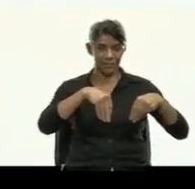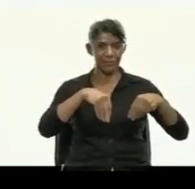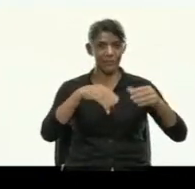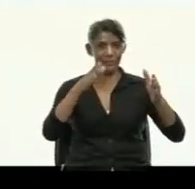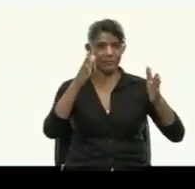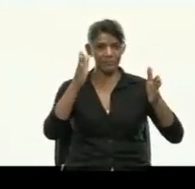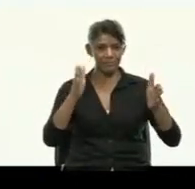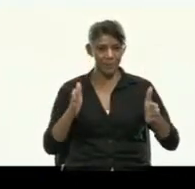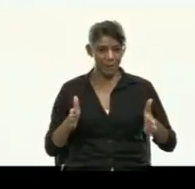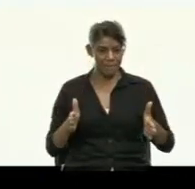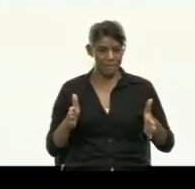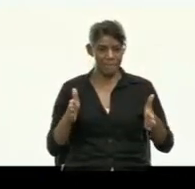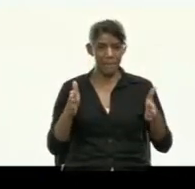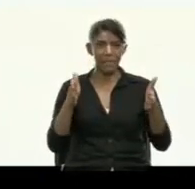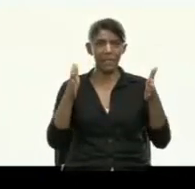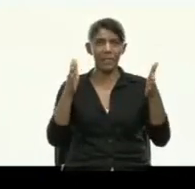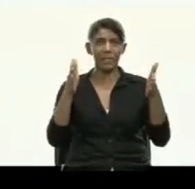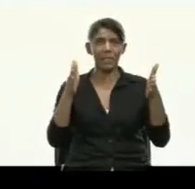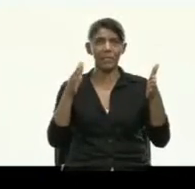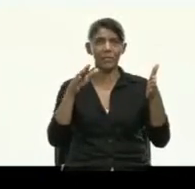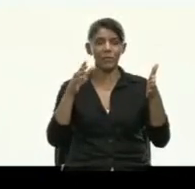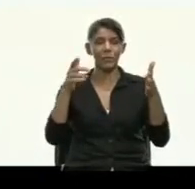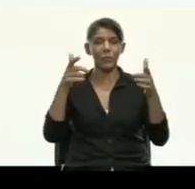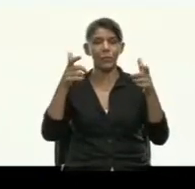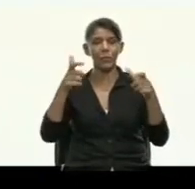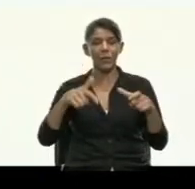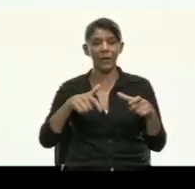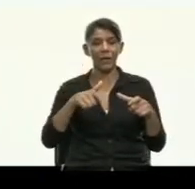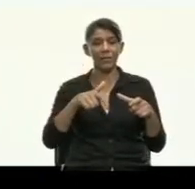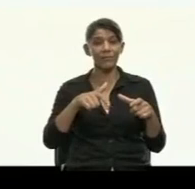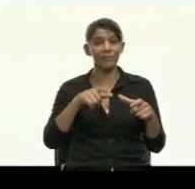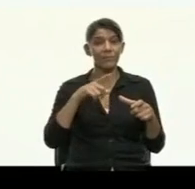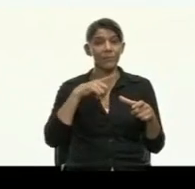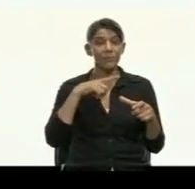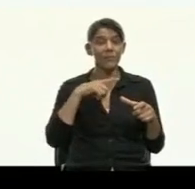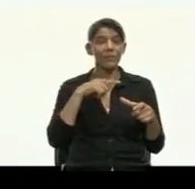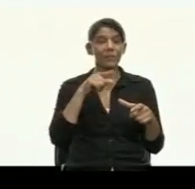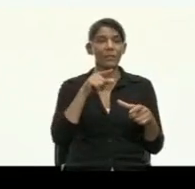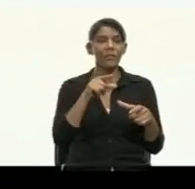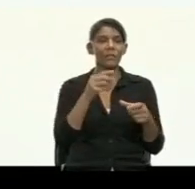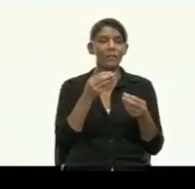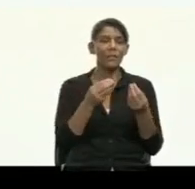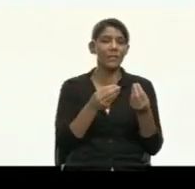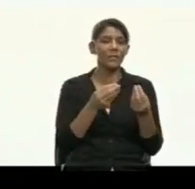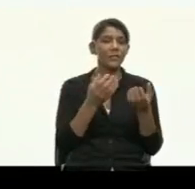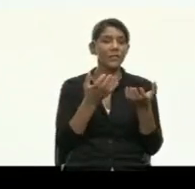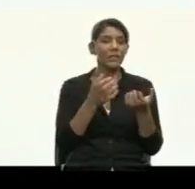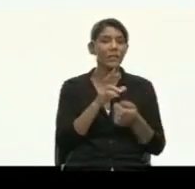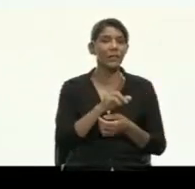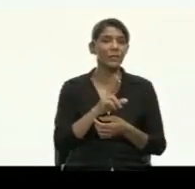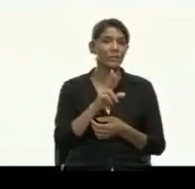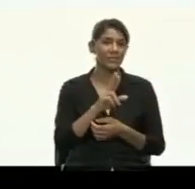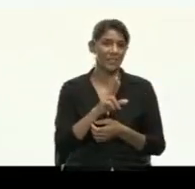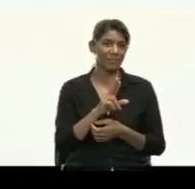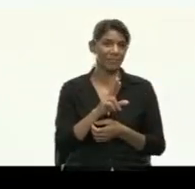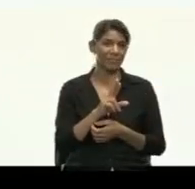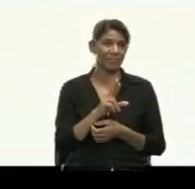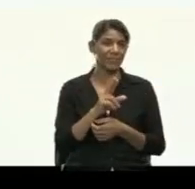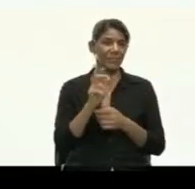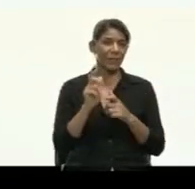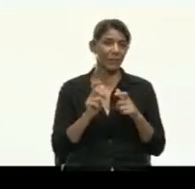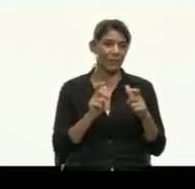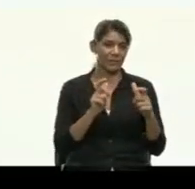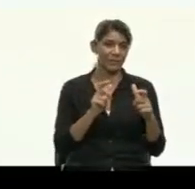de uma parede ou um ponto de referência, algo que você queira usar como referência para sua